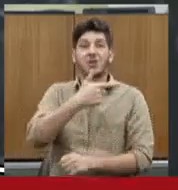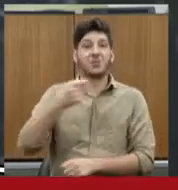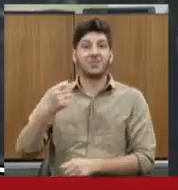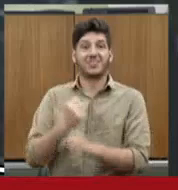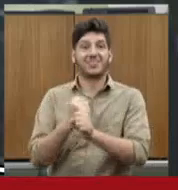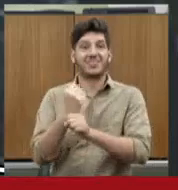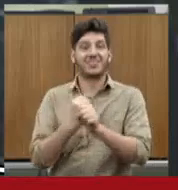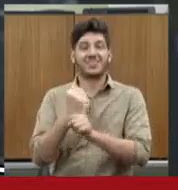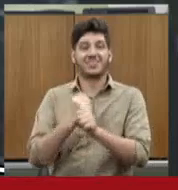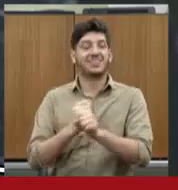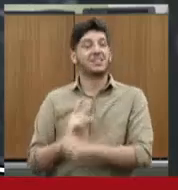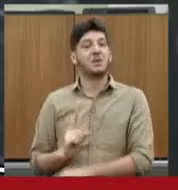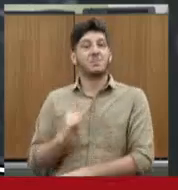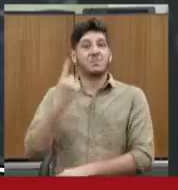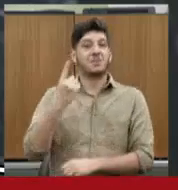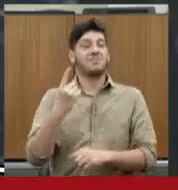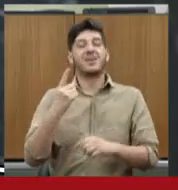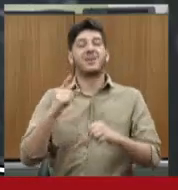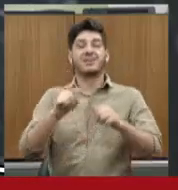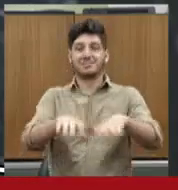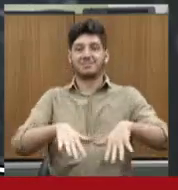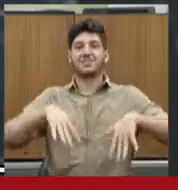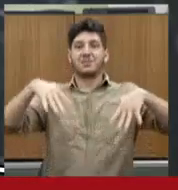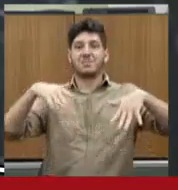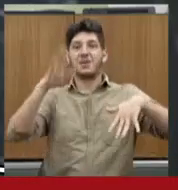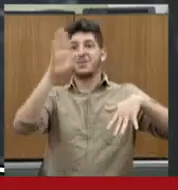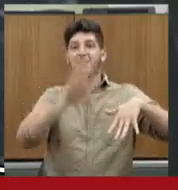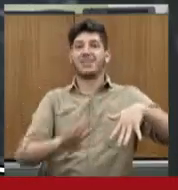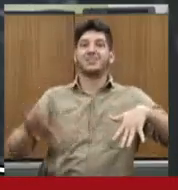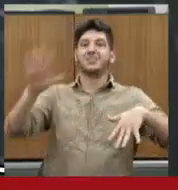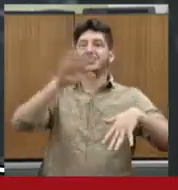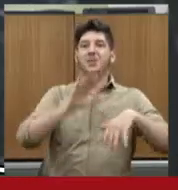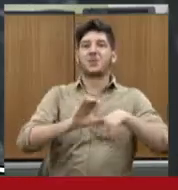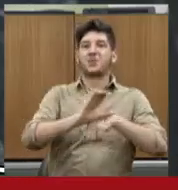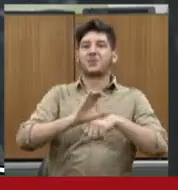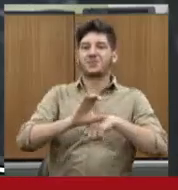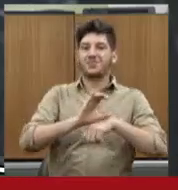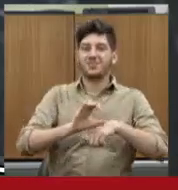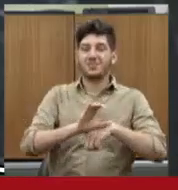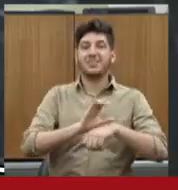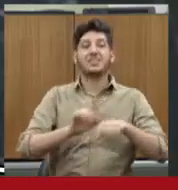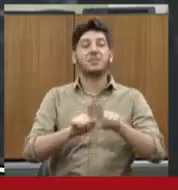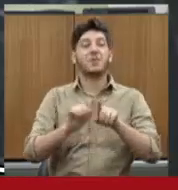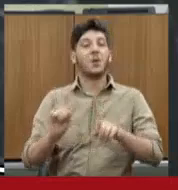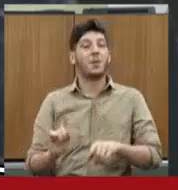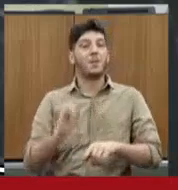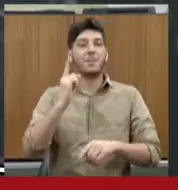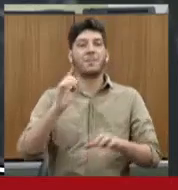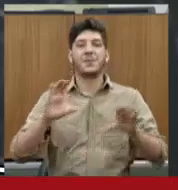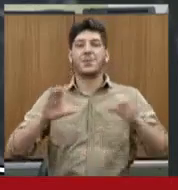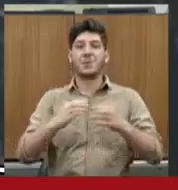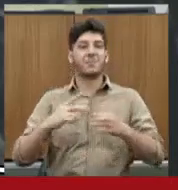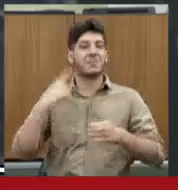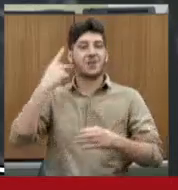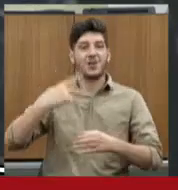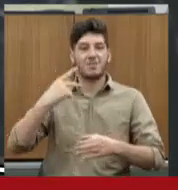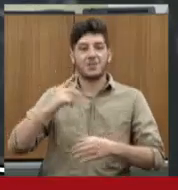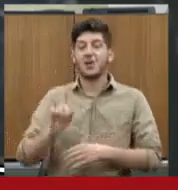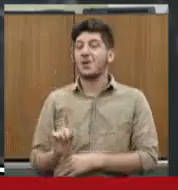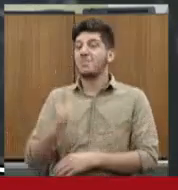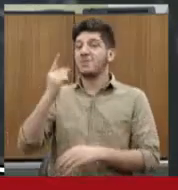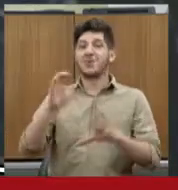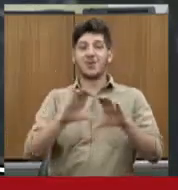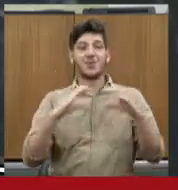da nossa primeira Assembleia Nacional Constituinte, o primeiro parlamento, o primeiro